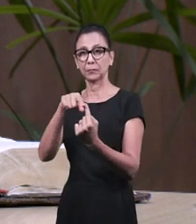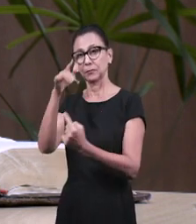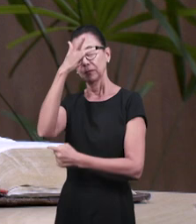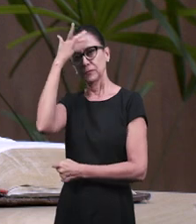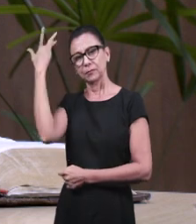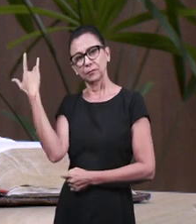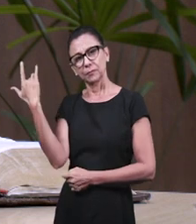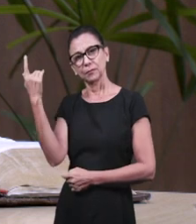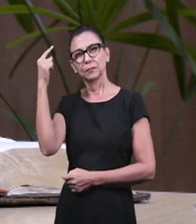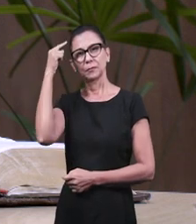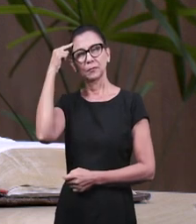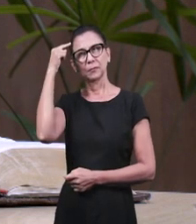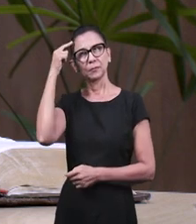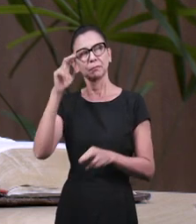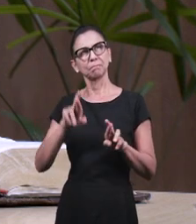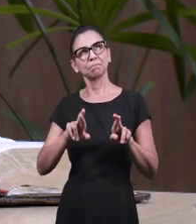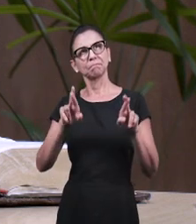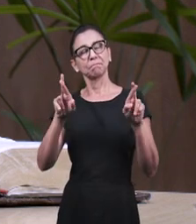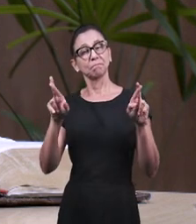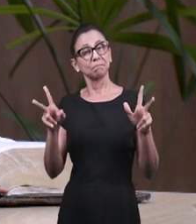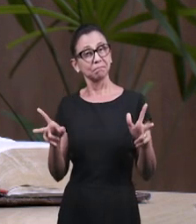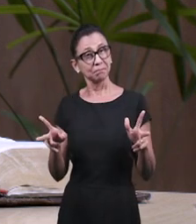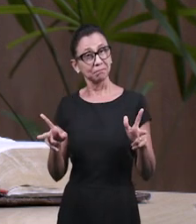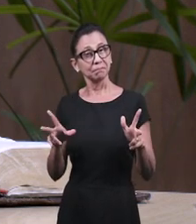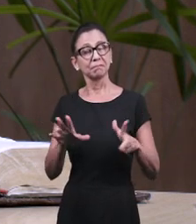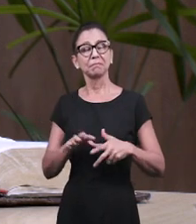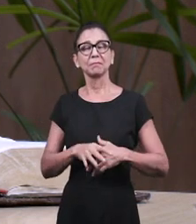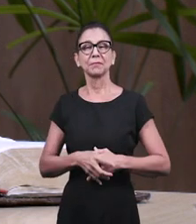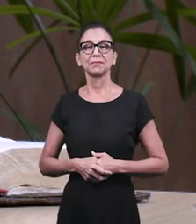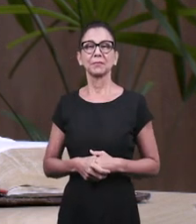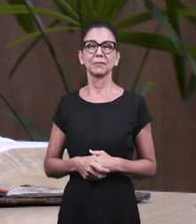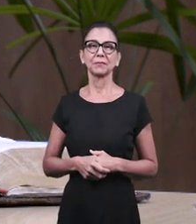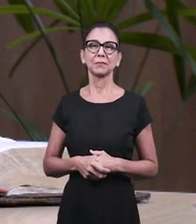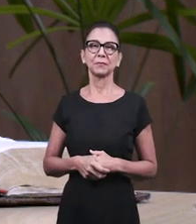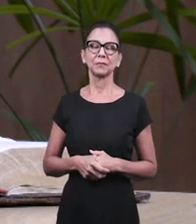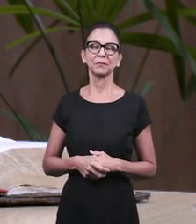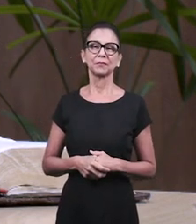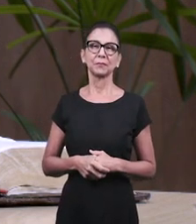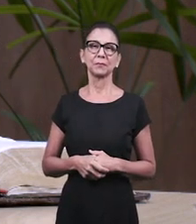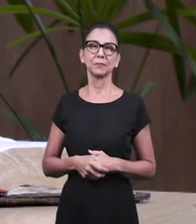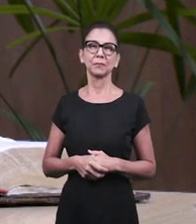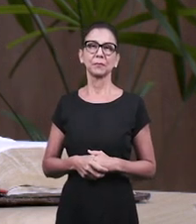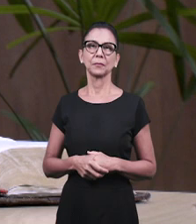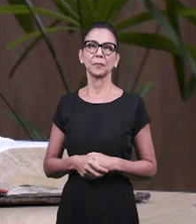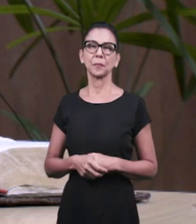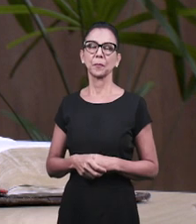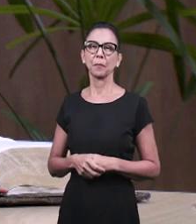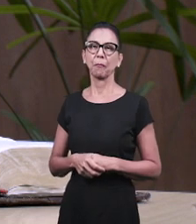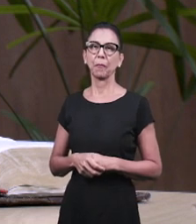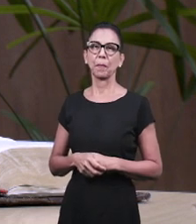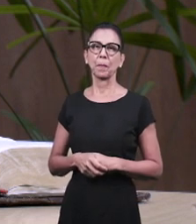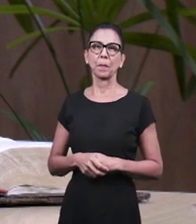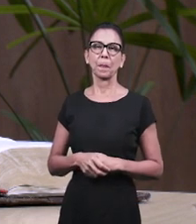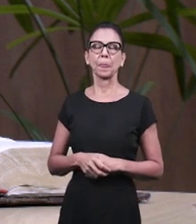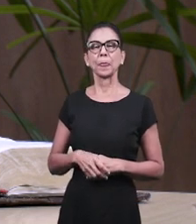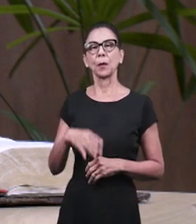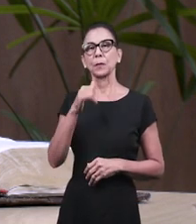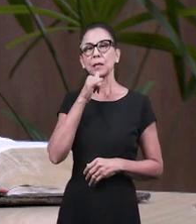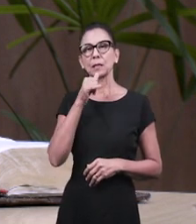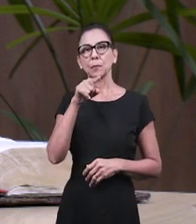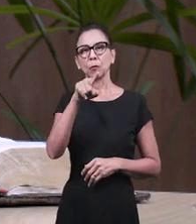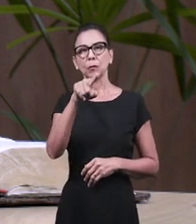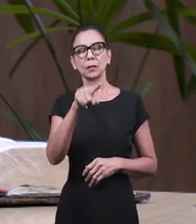pensam diferente. Então você entra, o seu rebanho, dentro da igreja que nós